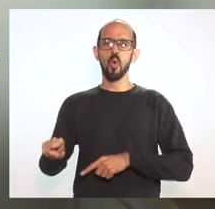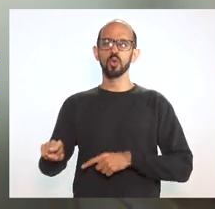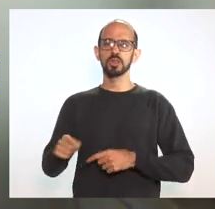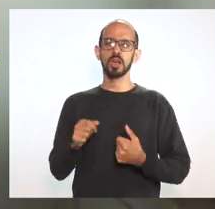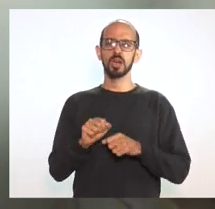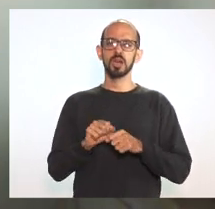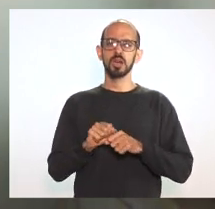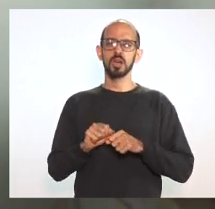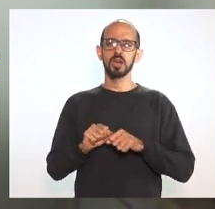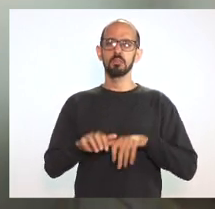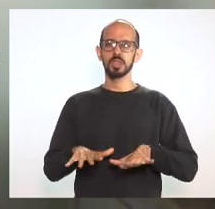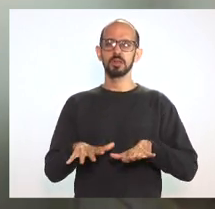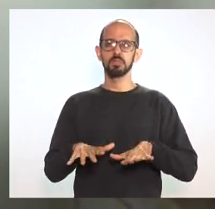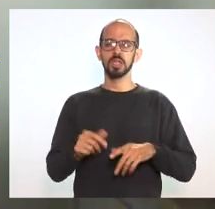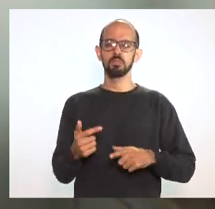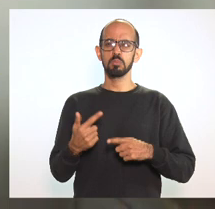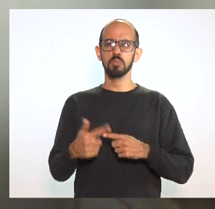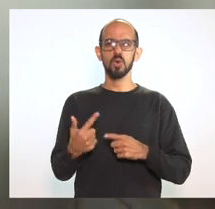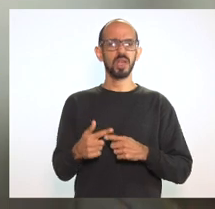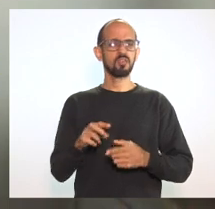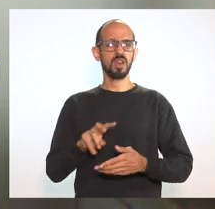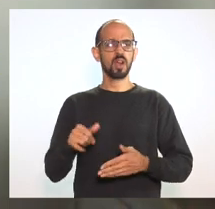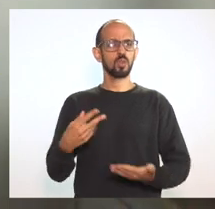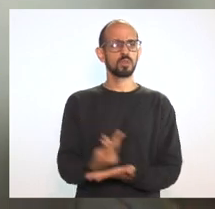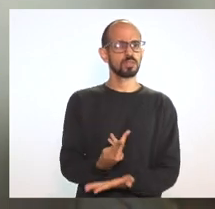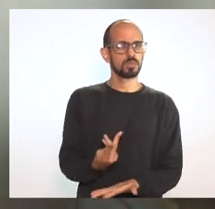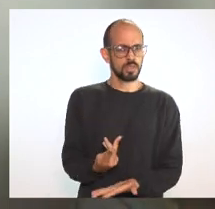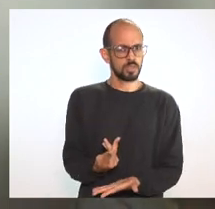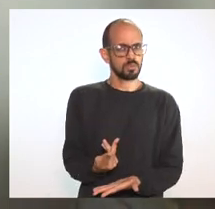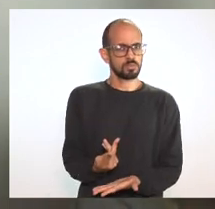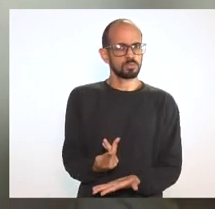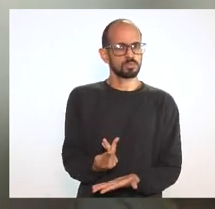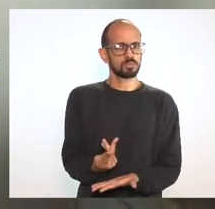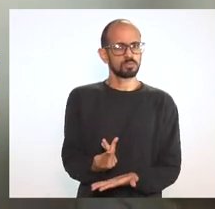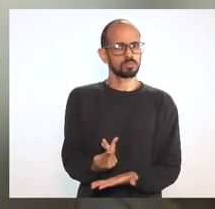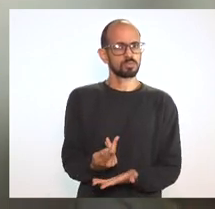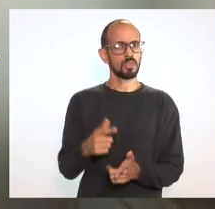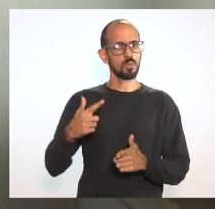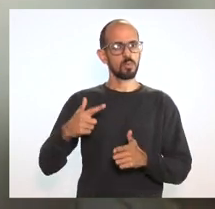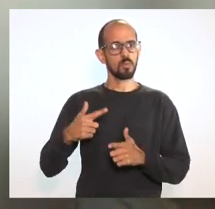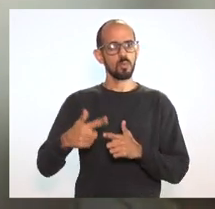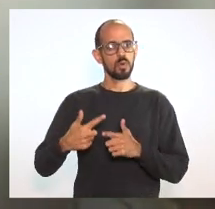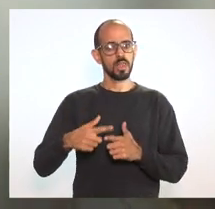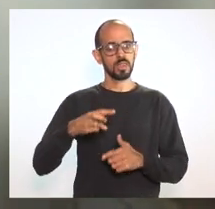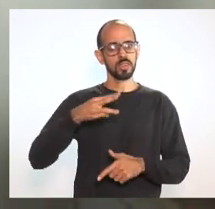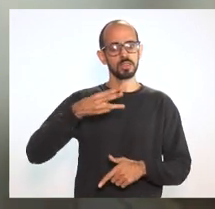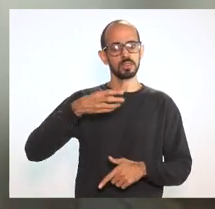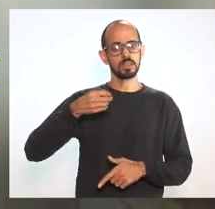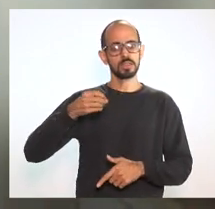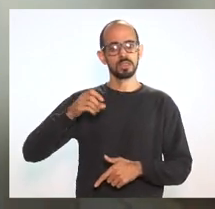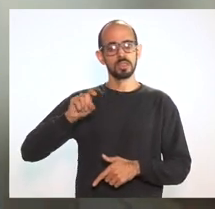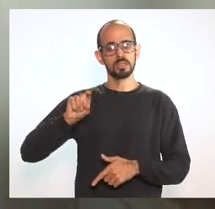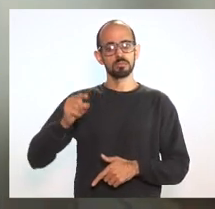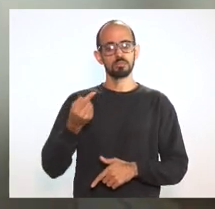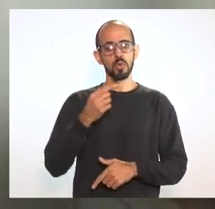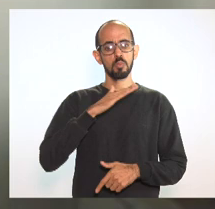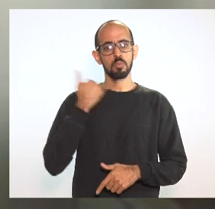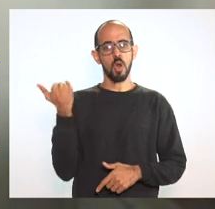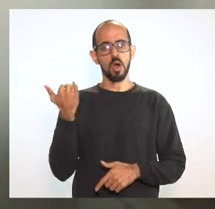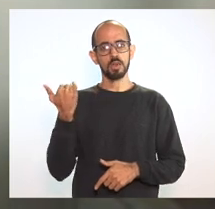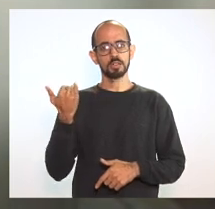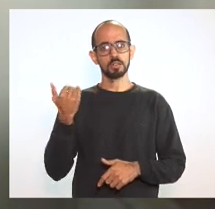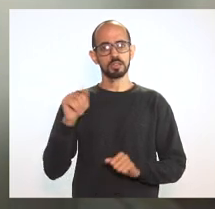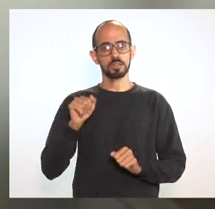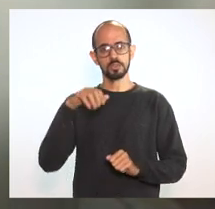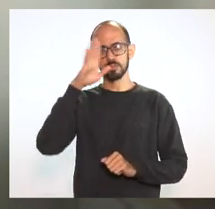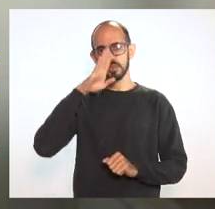que esse encontro vai ocorrer? Pelas 300 mil mortes que já se registra